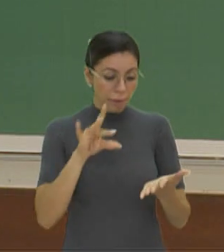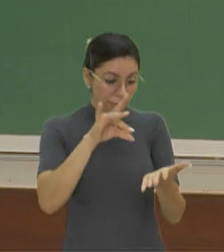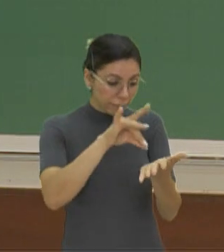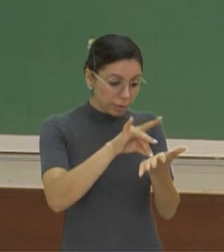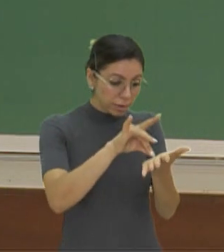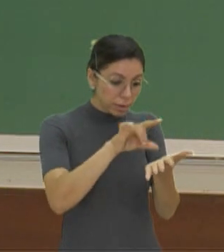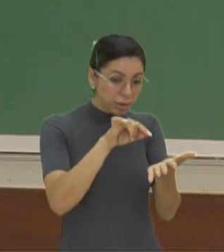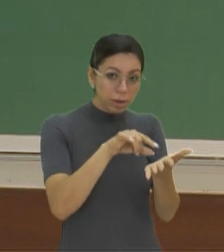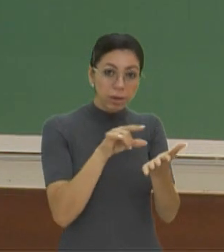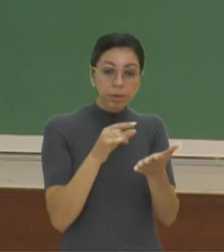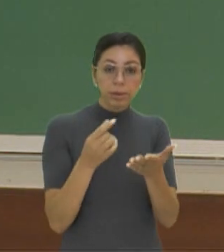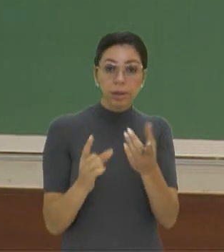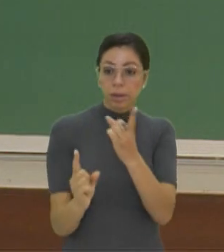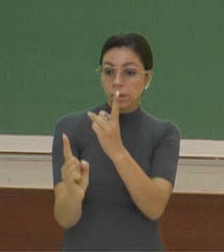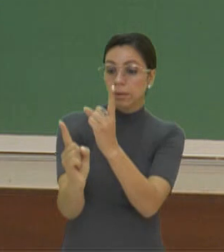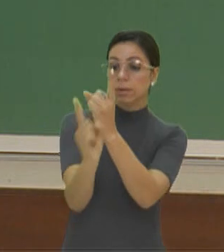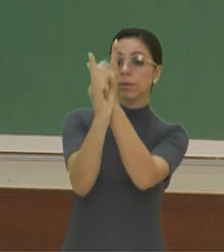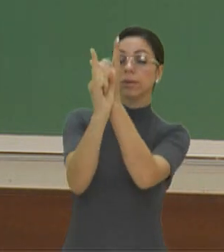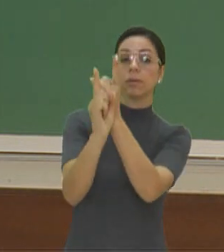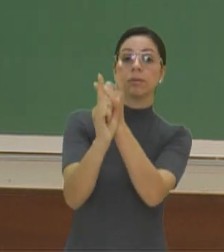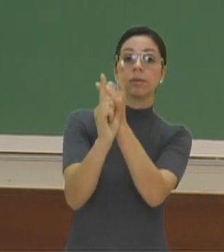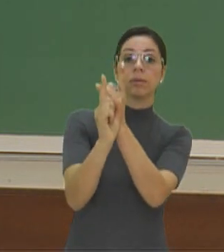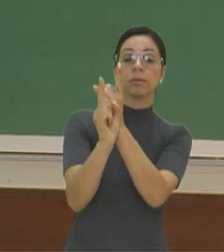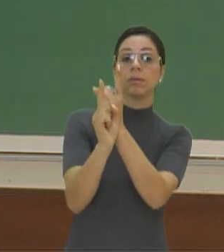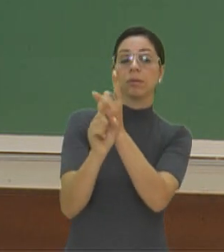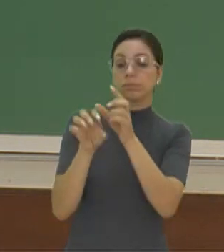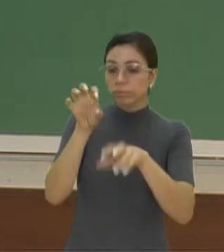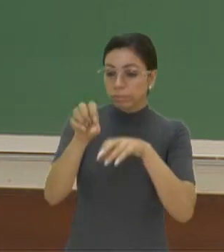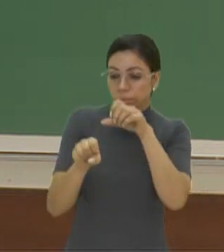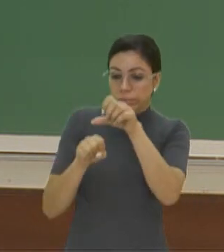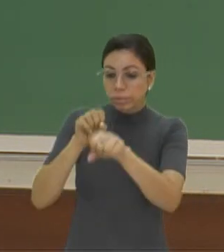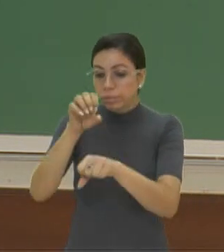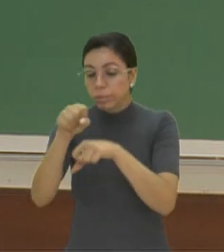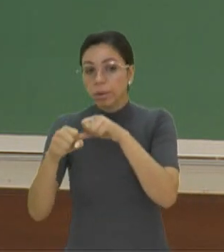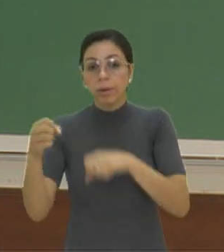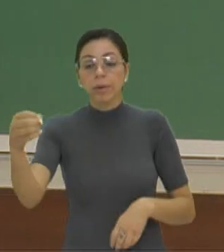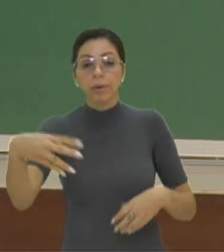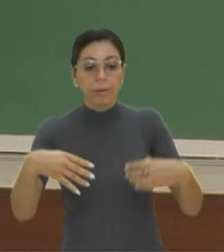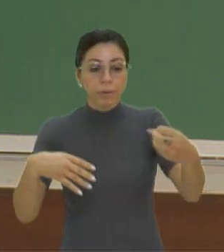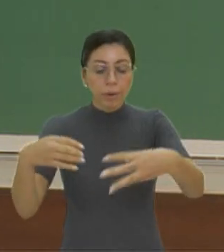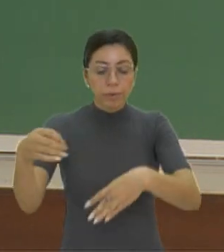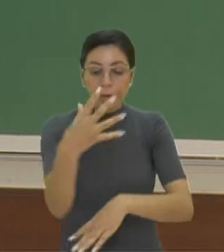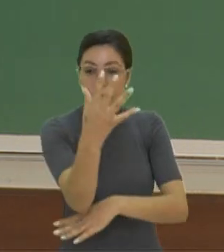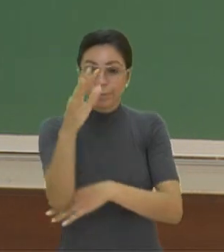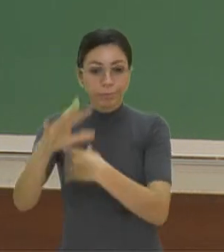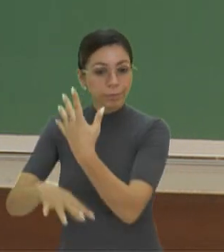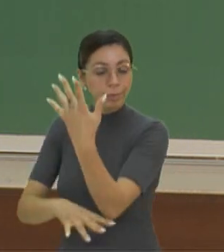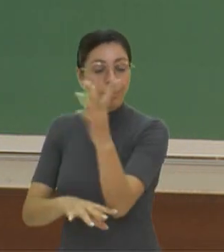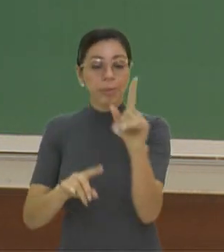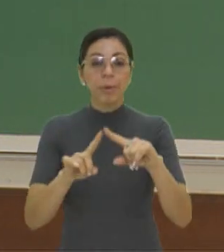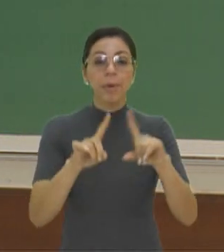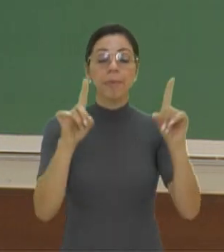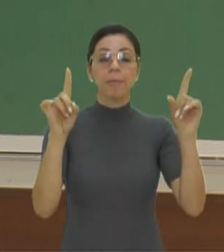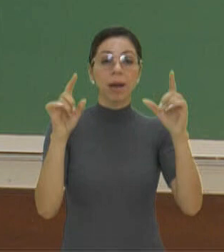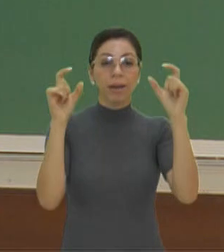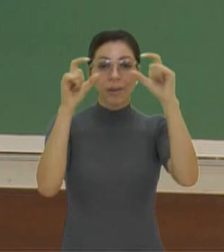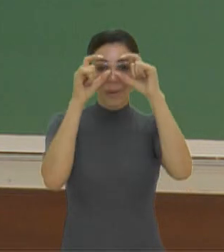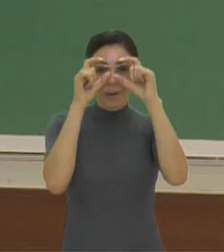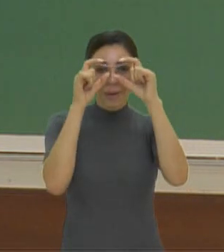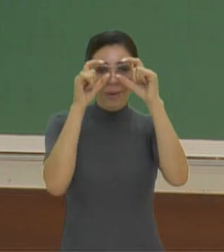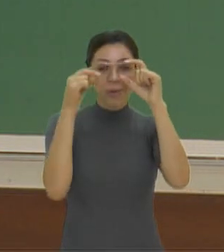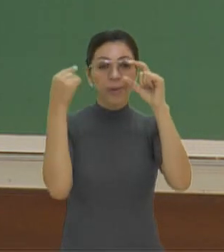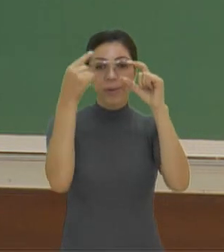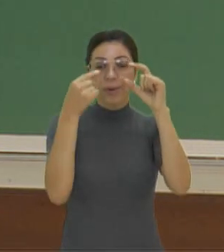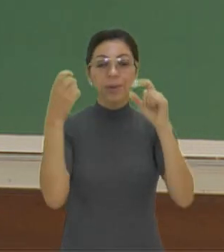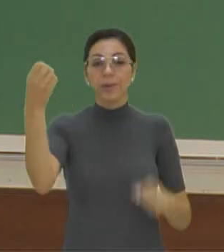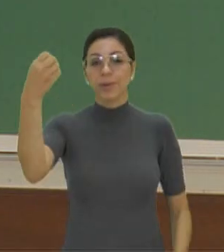viagem da descoberta consiste em não buscar novas paisagens, mas ter novos olhos. Marcel